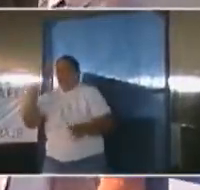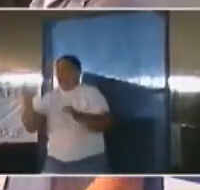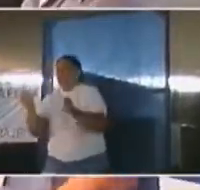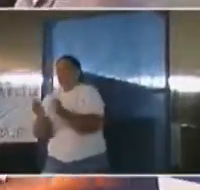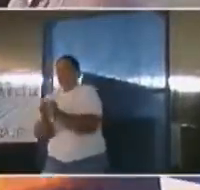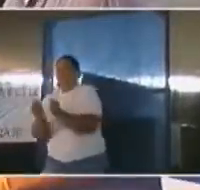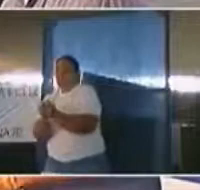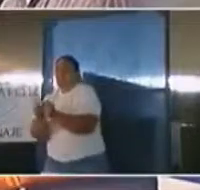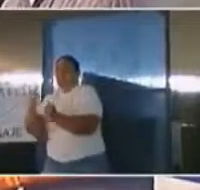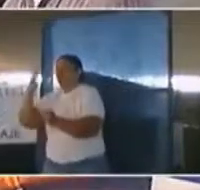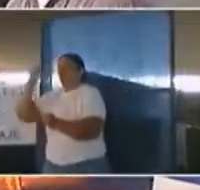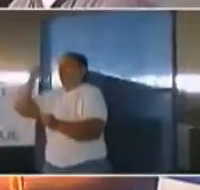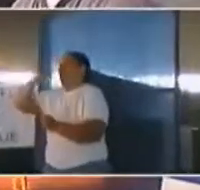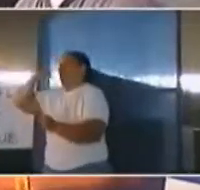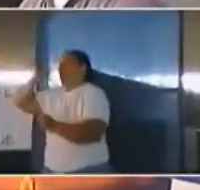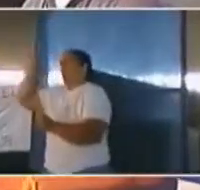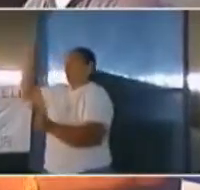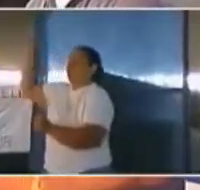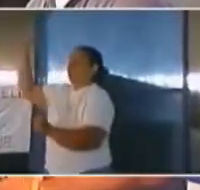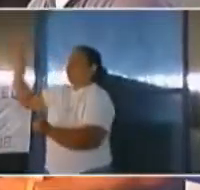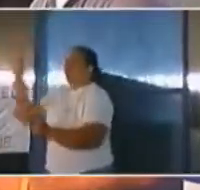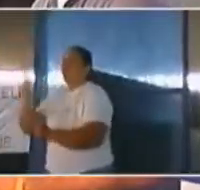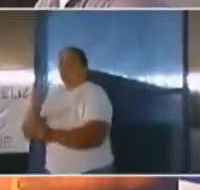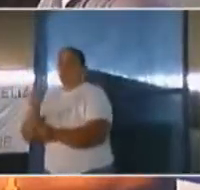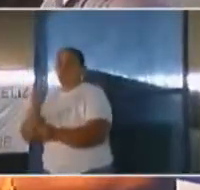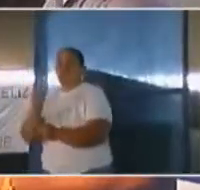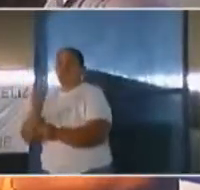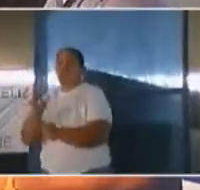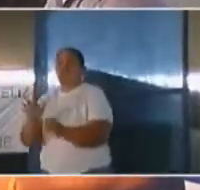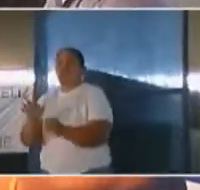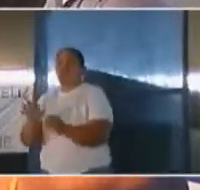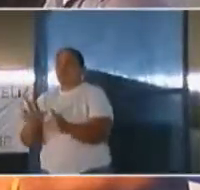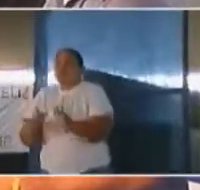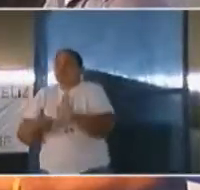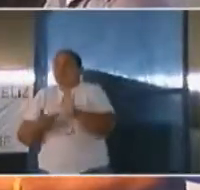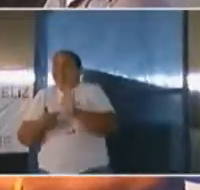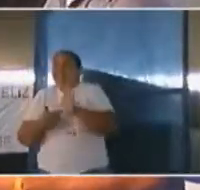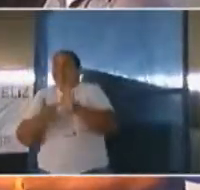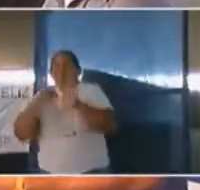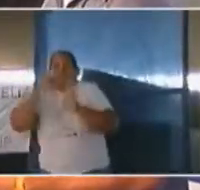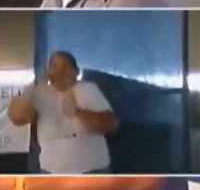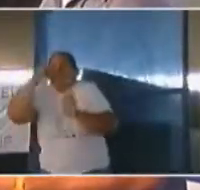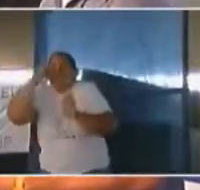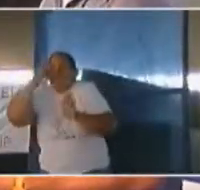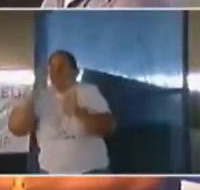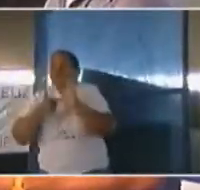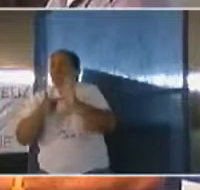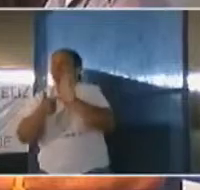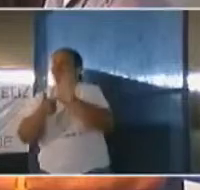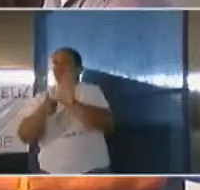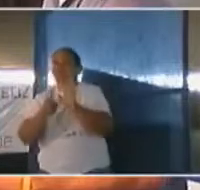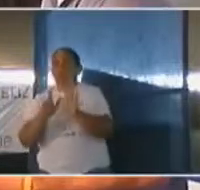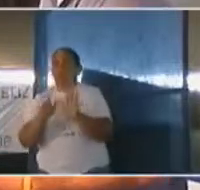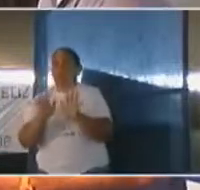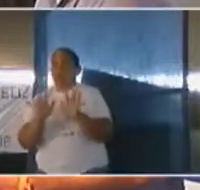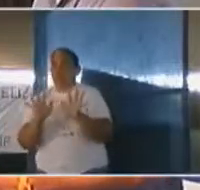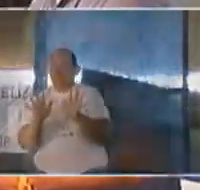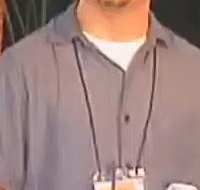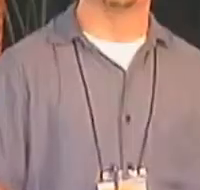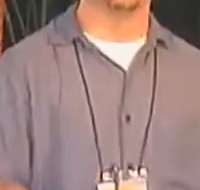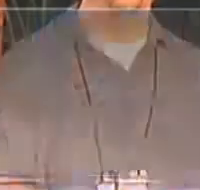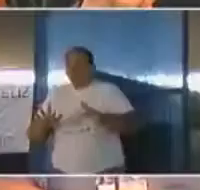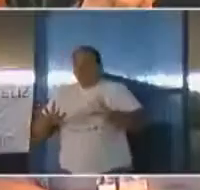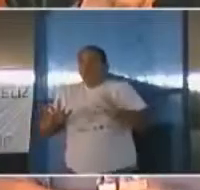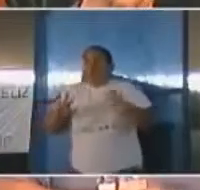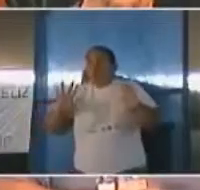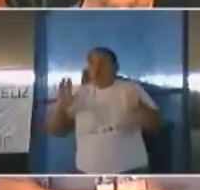Deus e viver a fé sem vergonha de mostrar o que a gente é, mas hoje a gente precisa